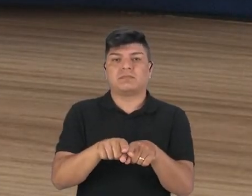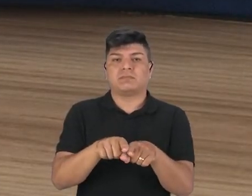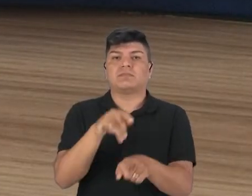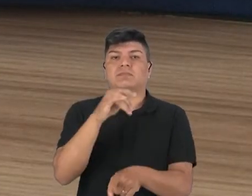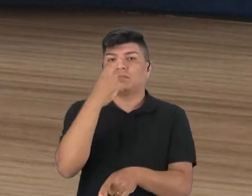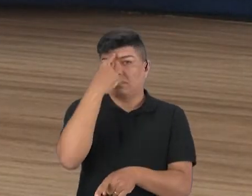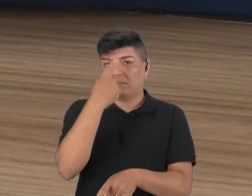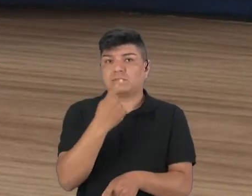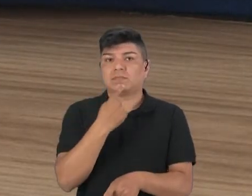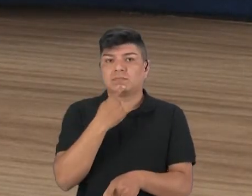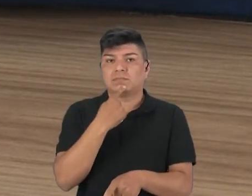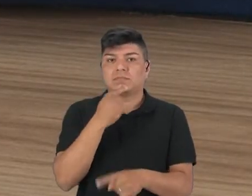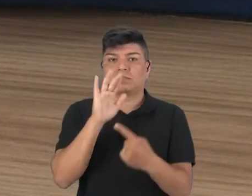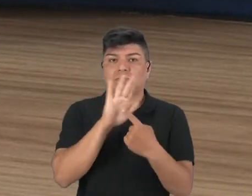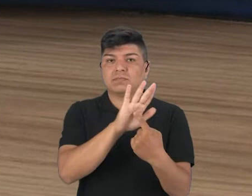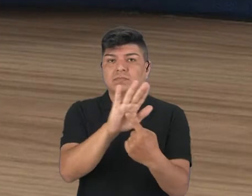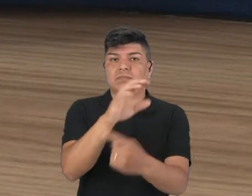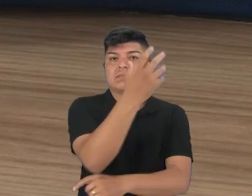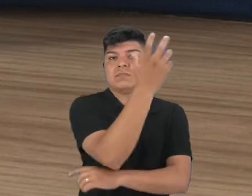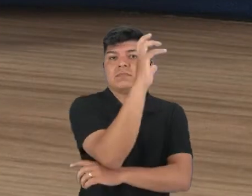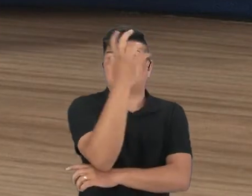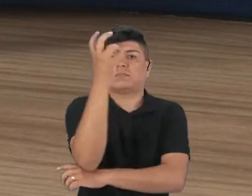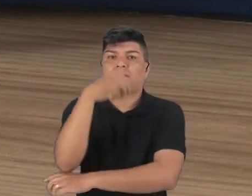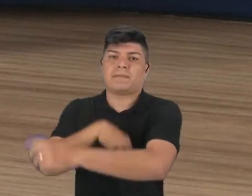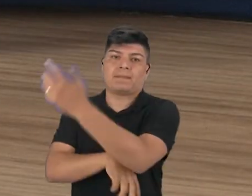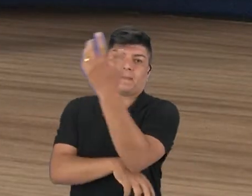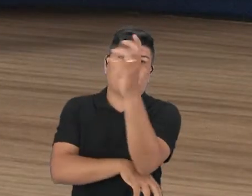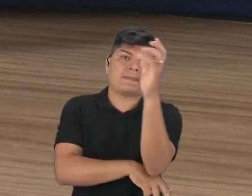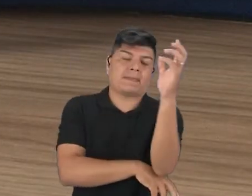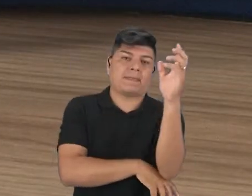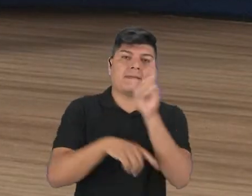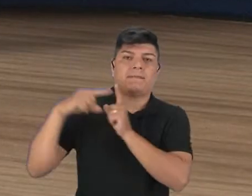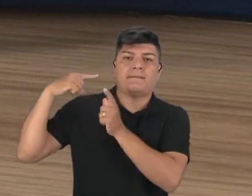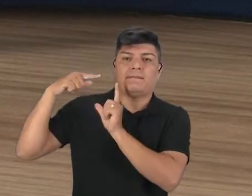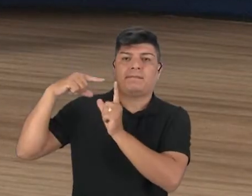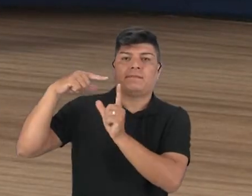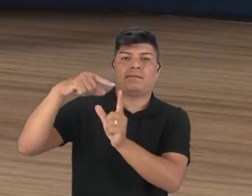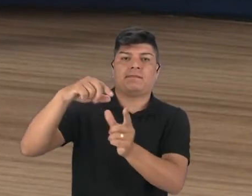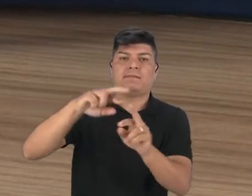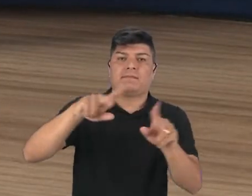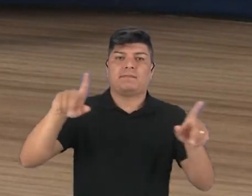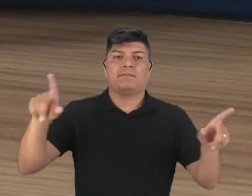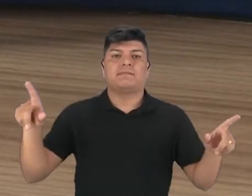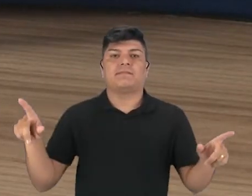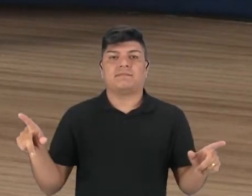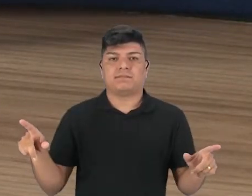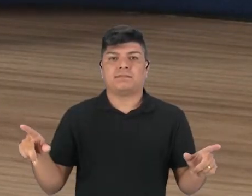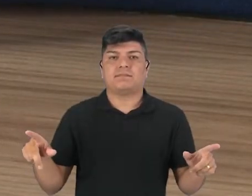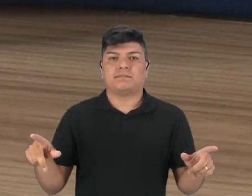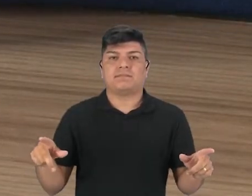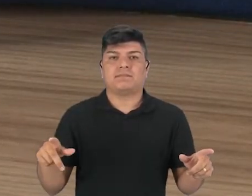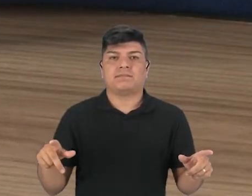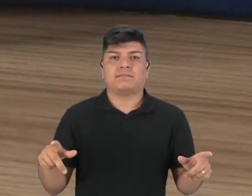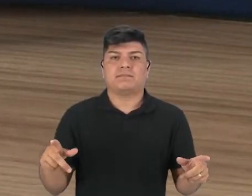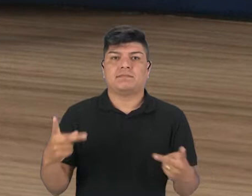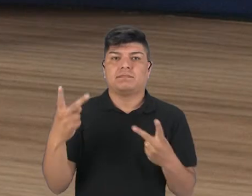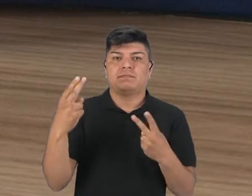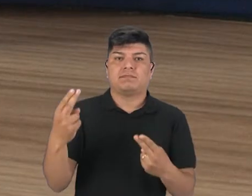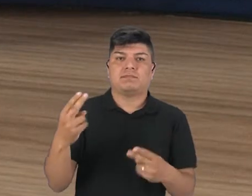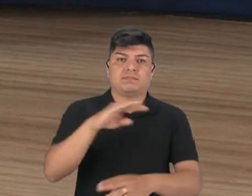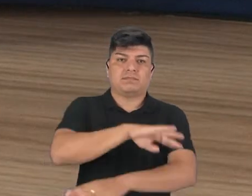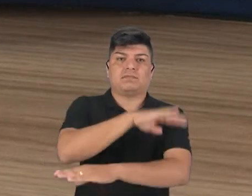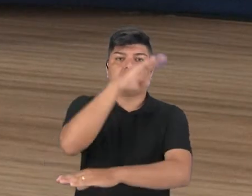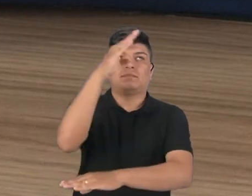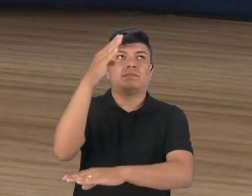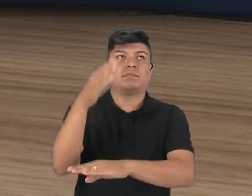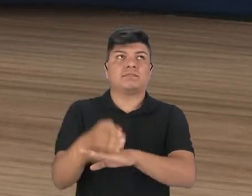outras imagens da natureza com formas diferentes, como essa da